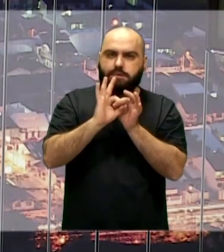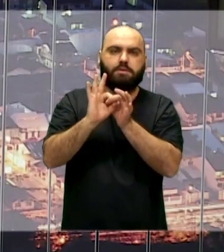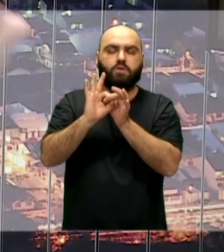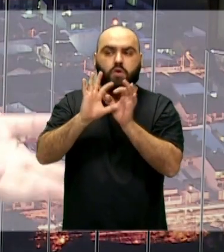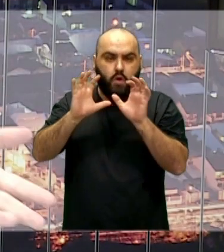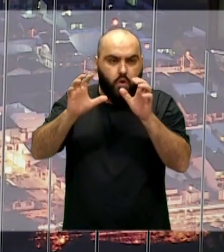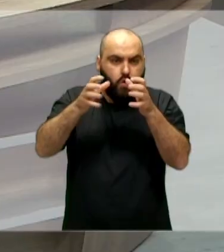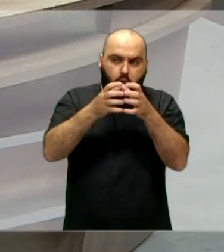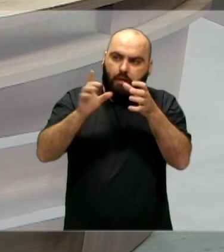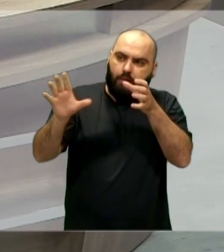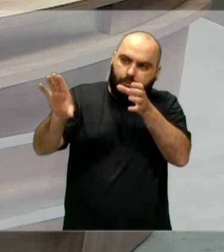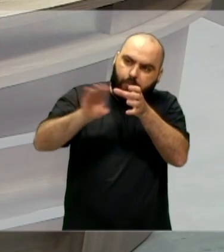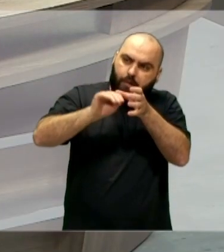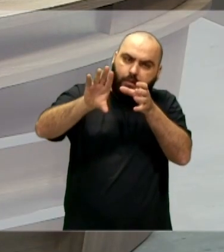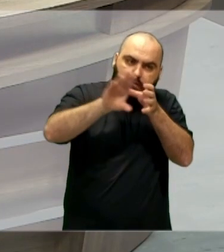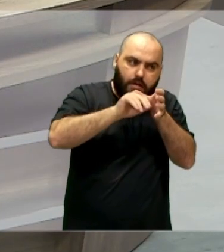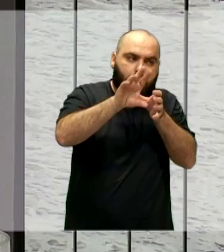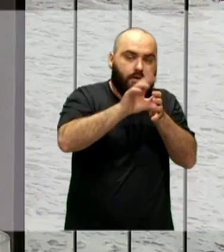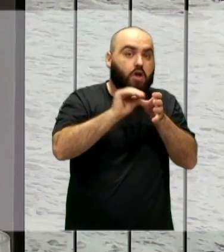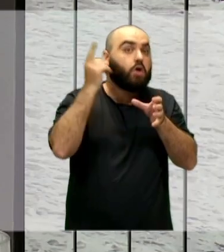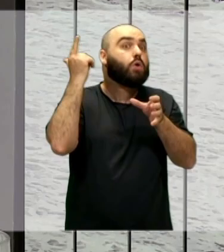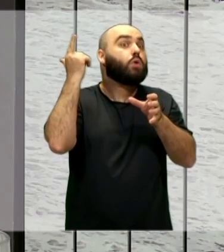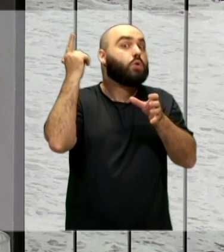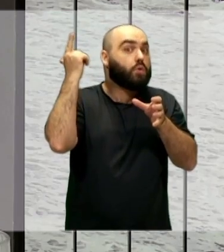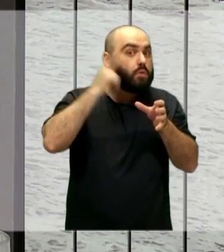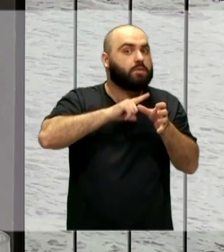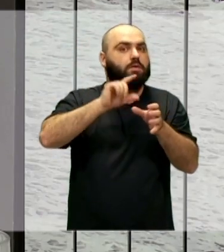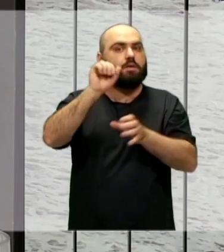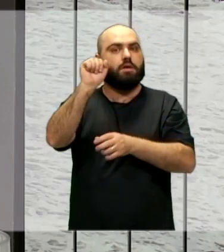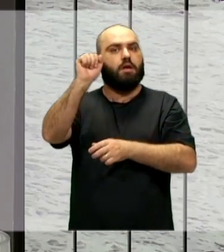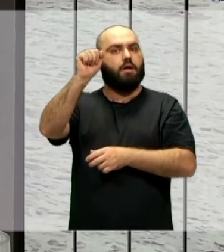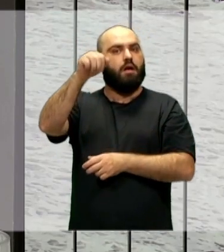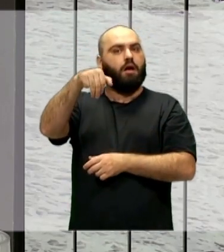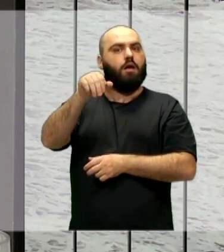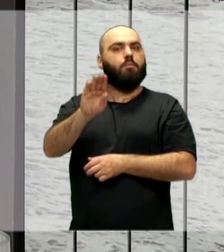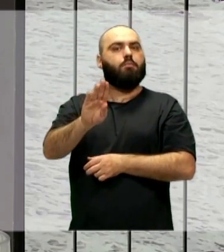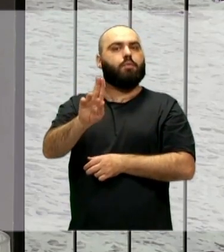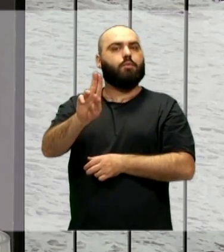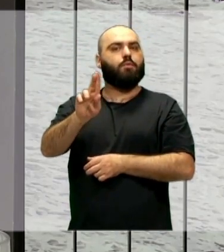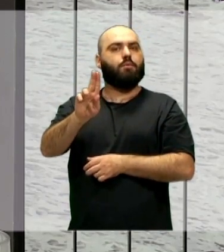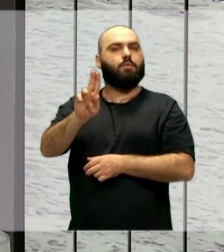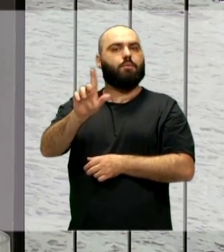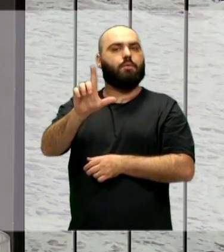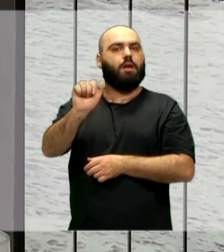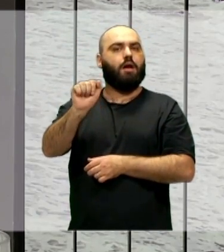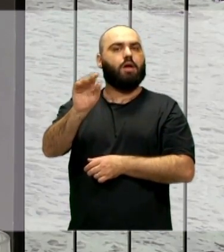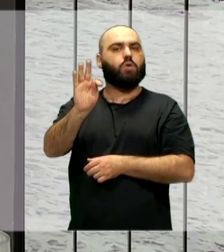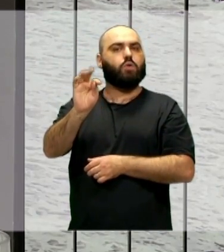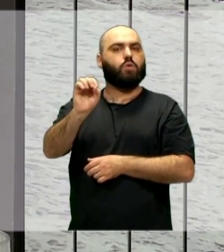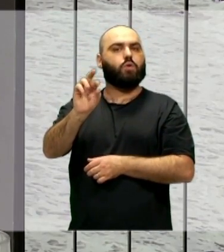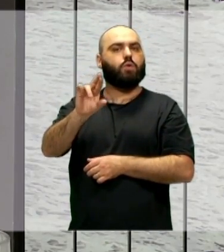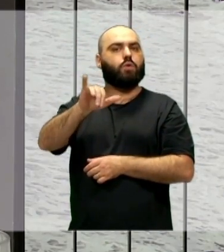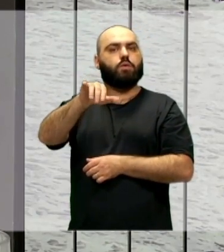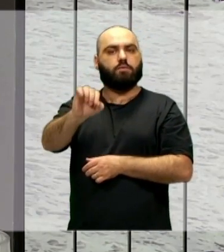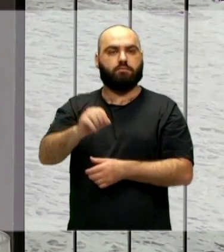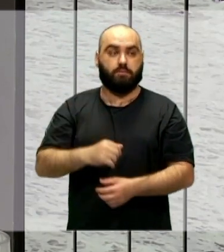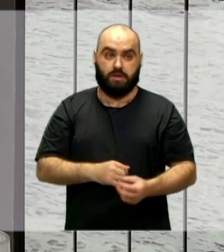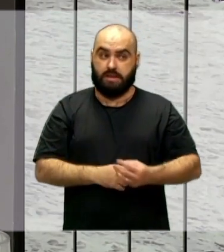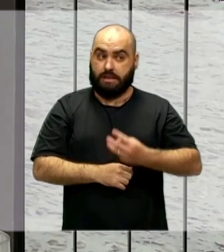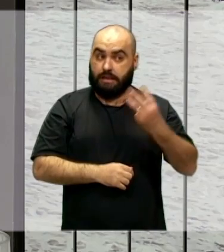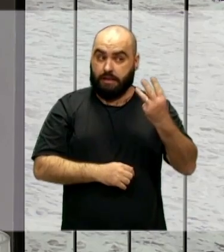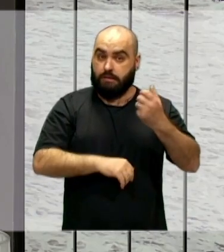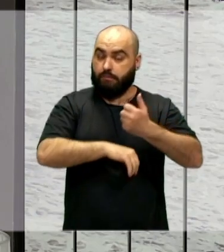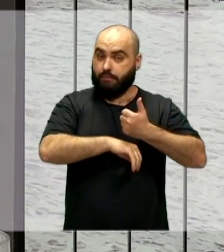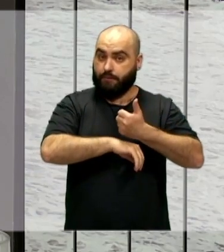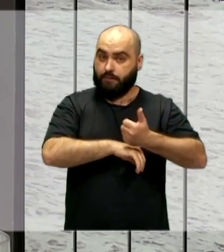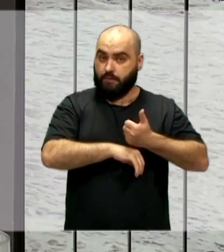ti, trabalham no ambulatório? Hoje, no ambulatório, a gente conta com 3 cursos da área da saúde, que são profissionais fixos, que